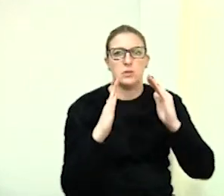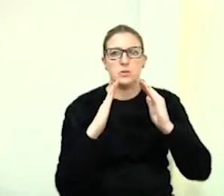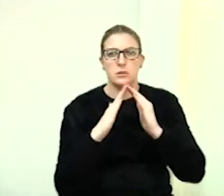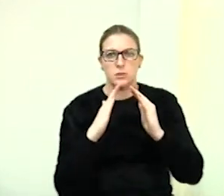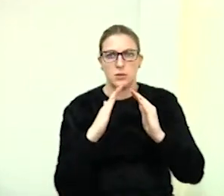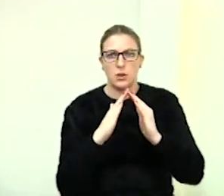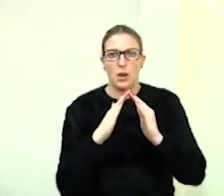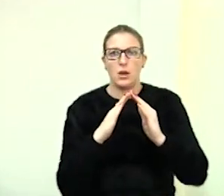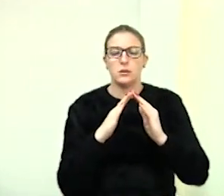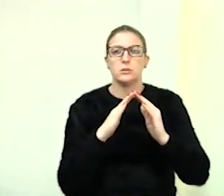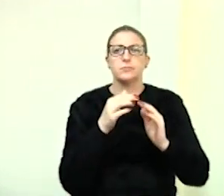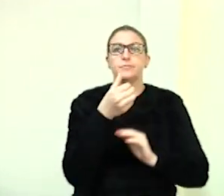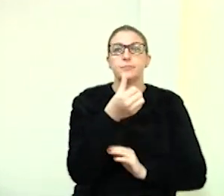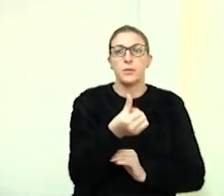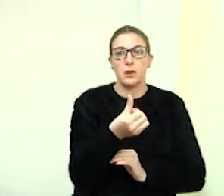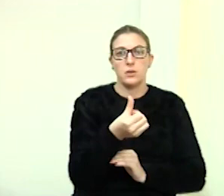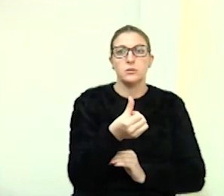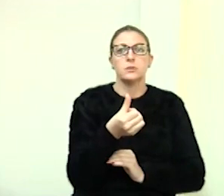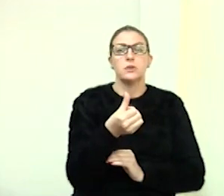por mantê-la.